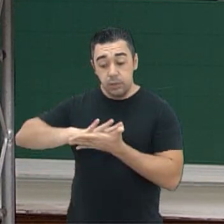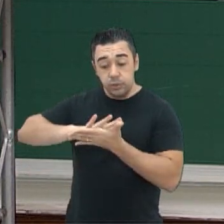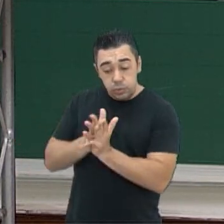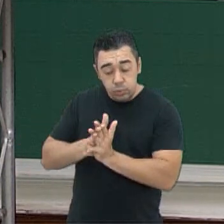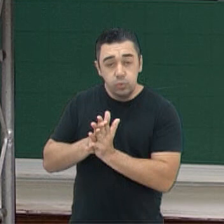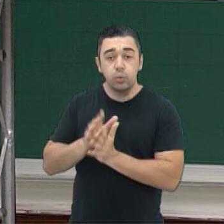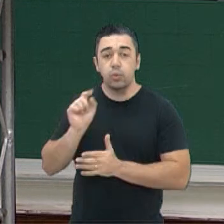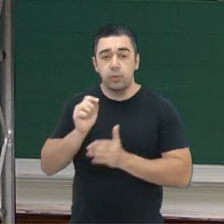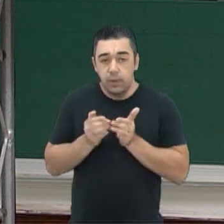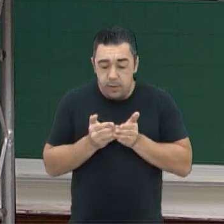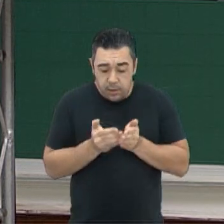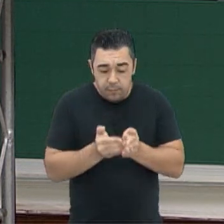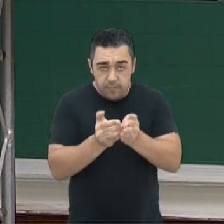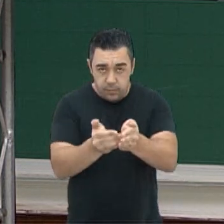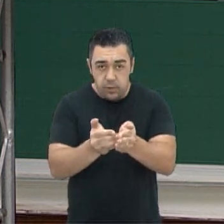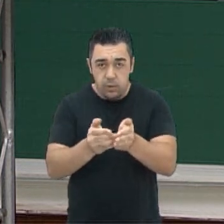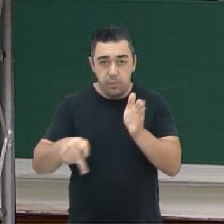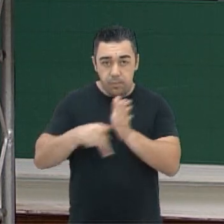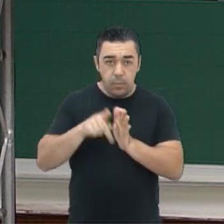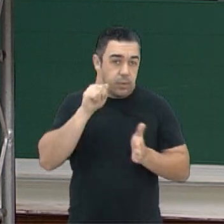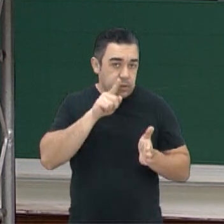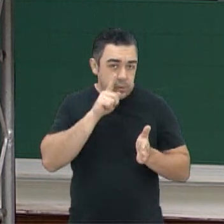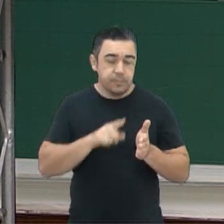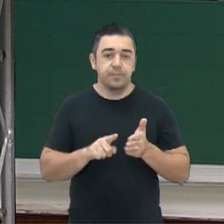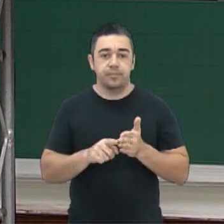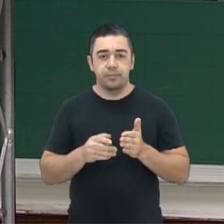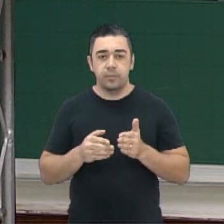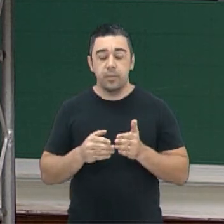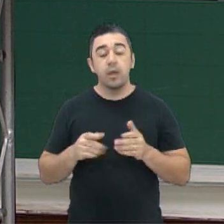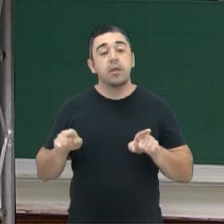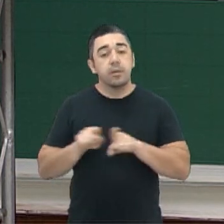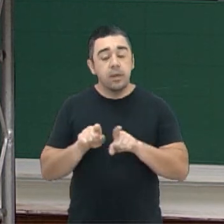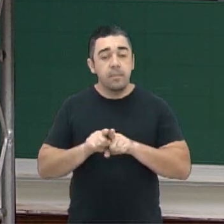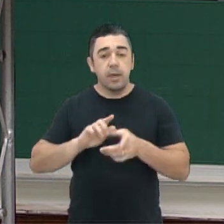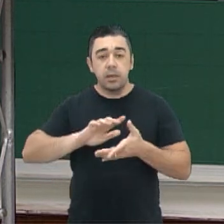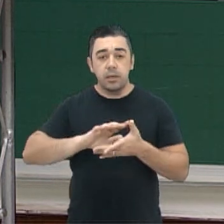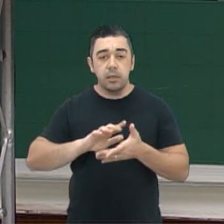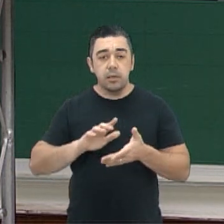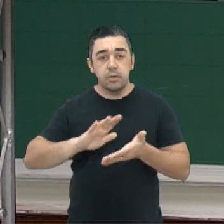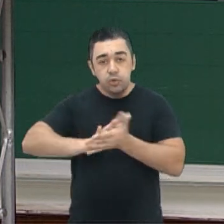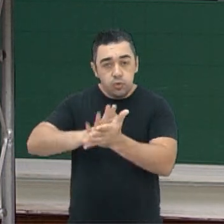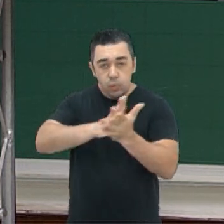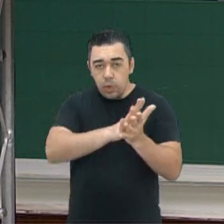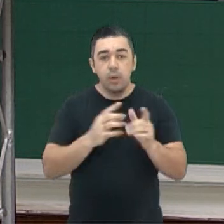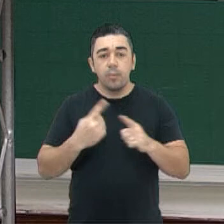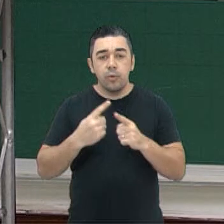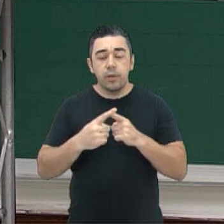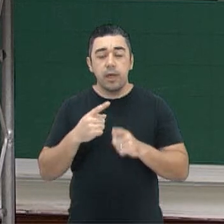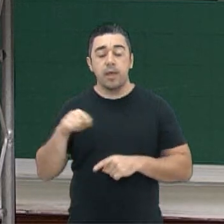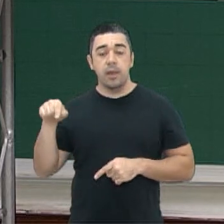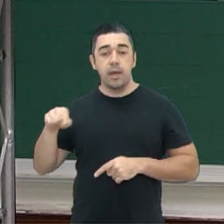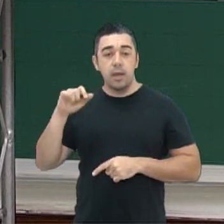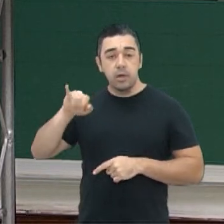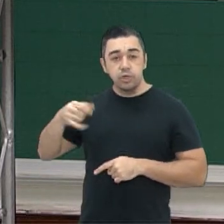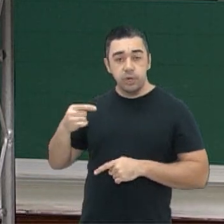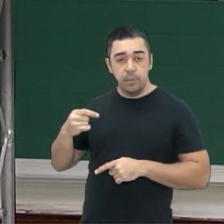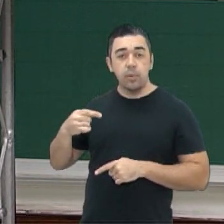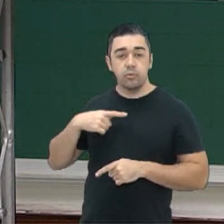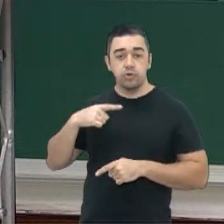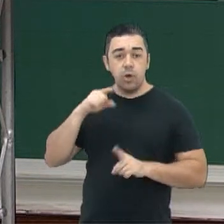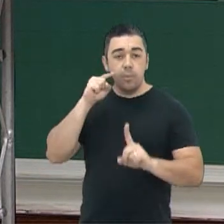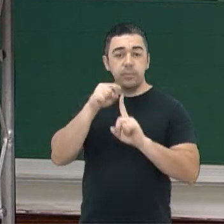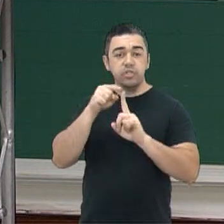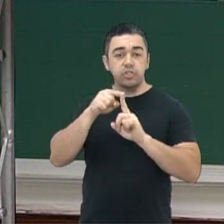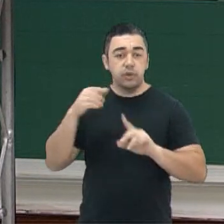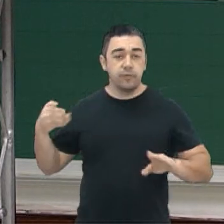marítima, impedir a frota do Pacífico e interferir na conquista japonesa das Índias. Então, os japoneses tinham o objetivo